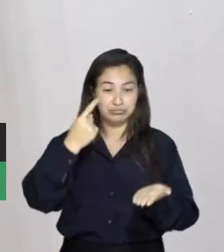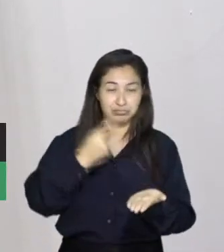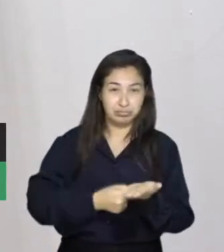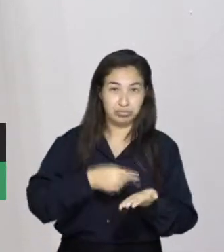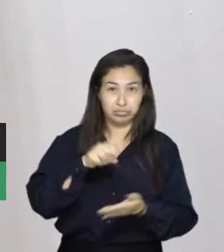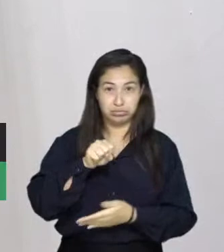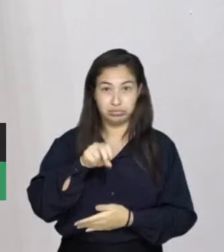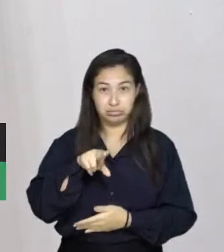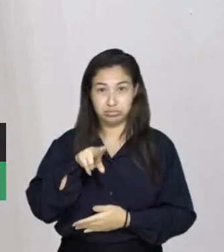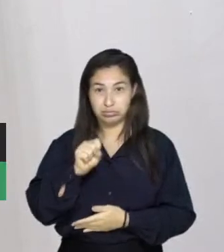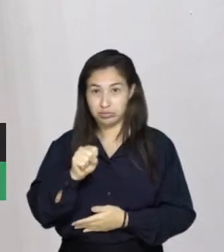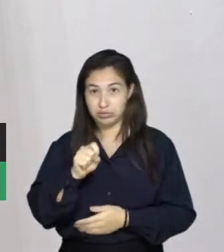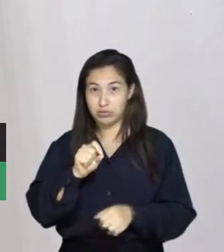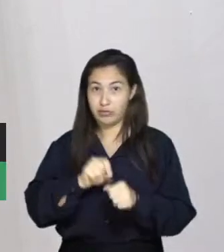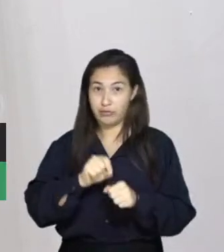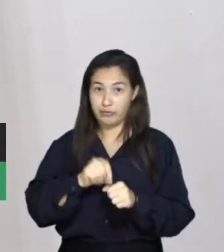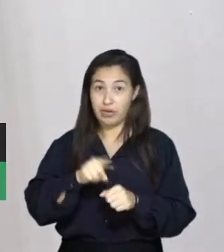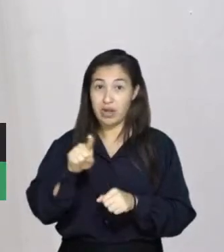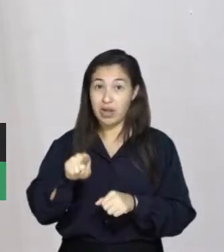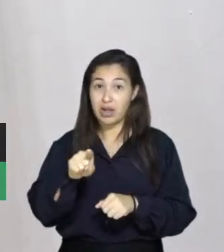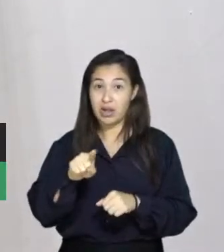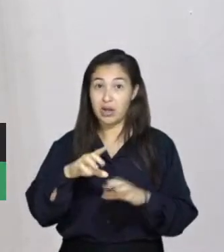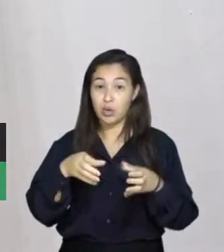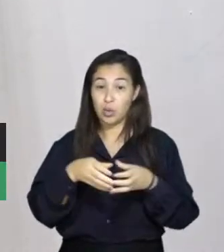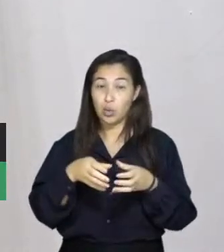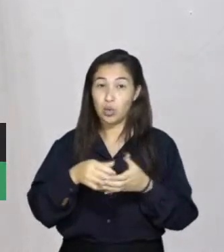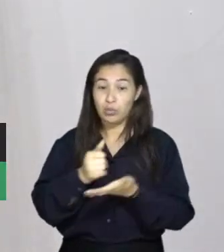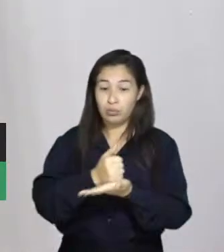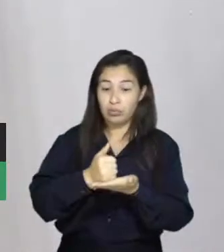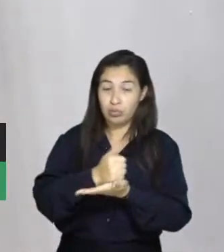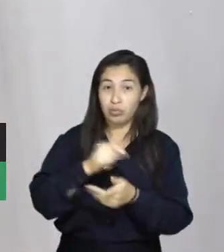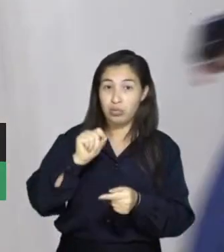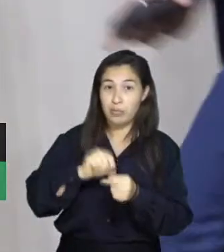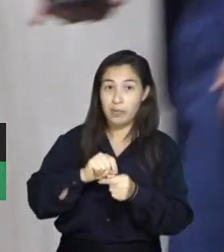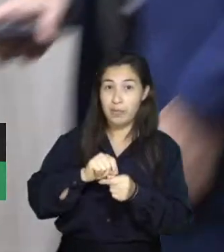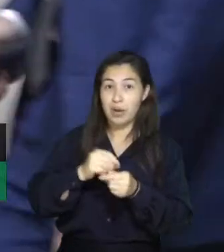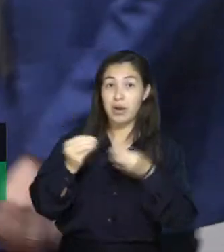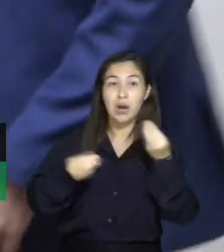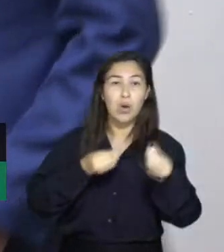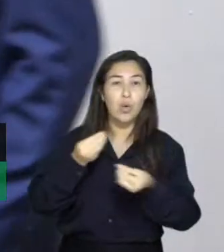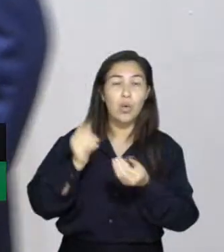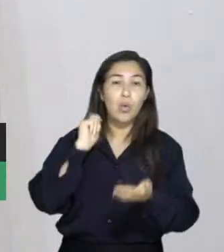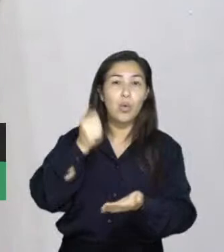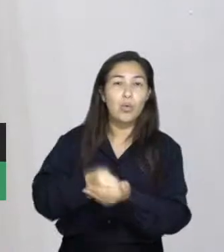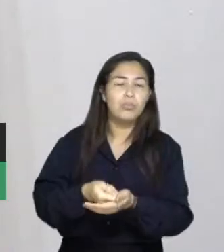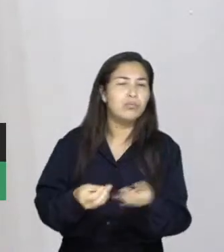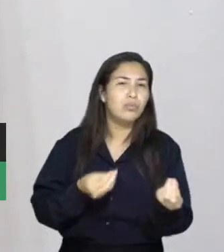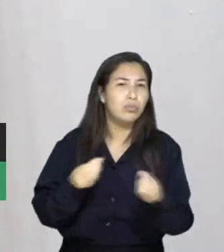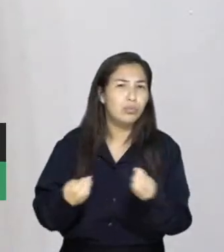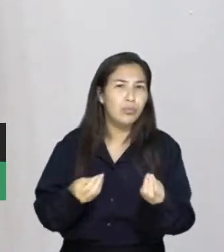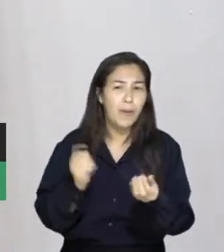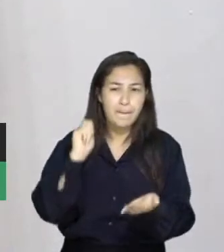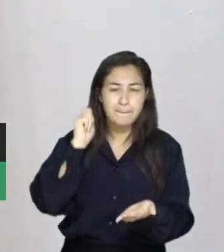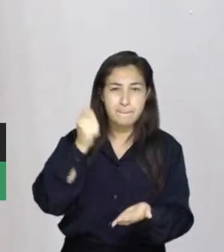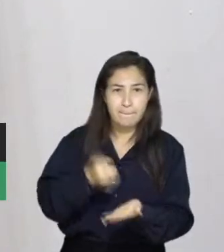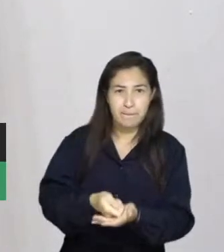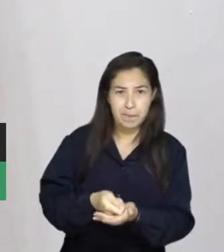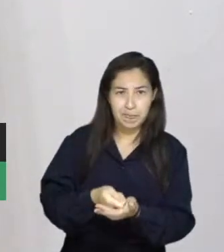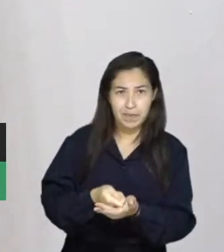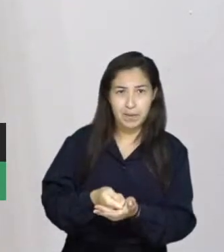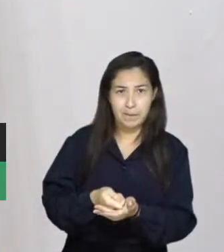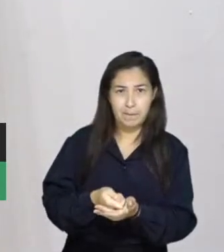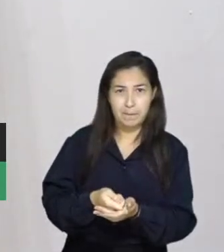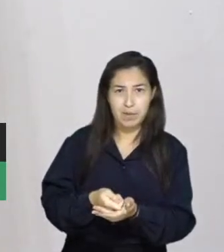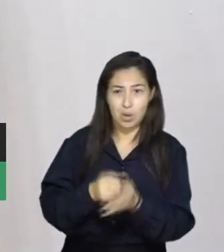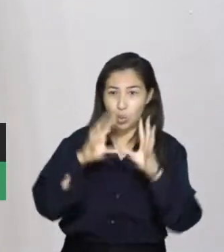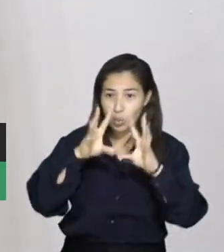fez com o laboratório americano, que é a forma de pagamento do medicamento. Não vai ser pago à vista os 5 milhões, não, vai